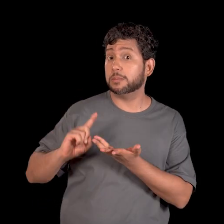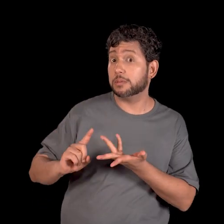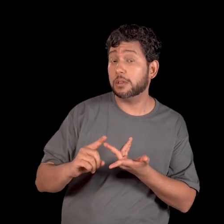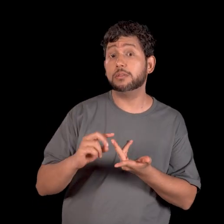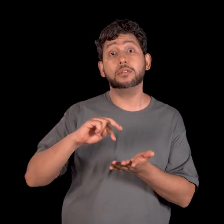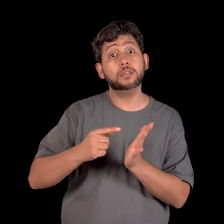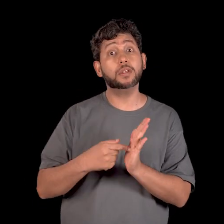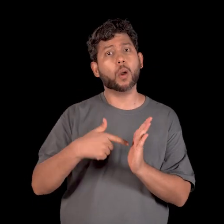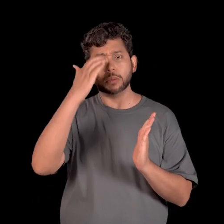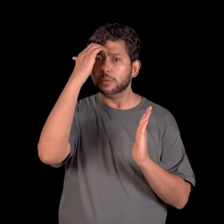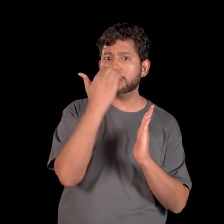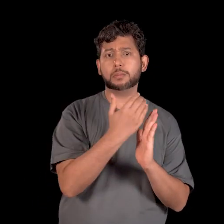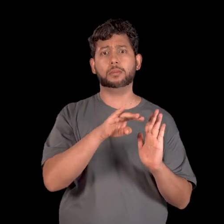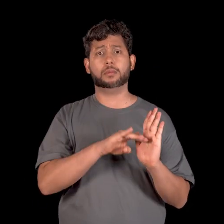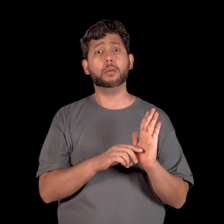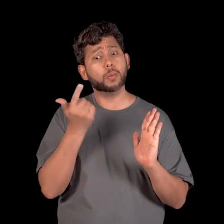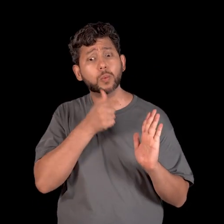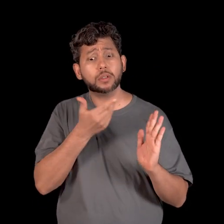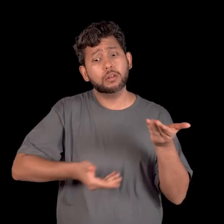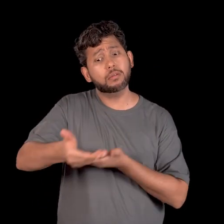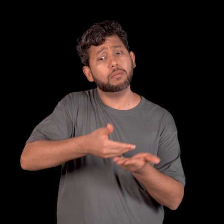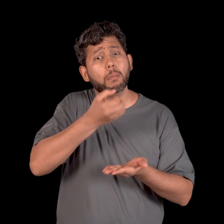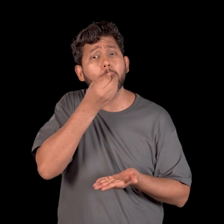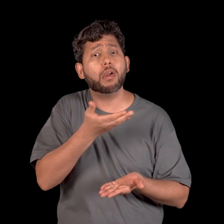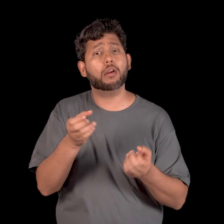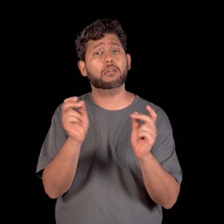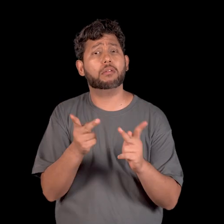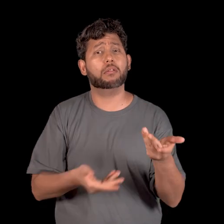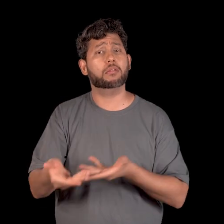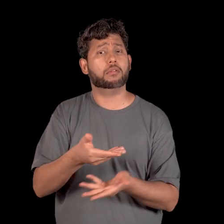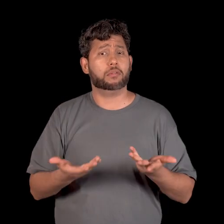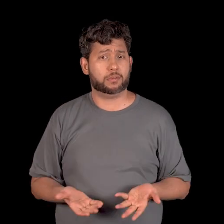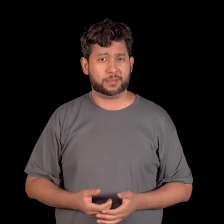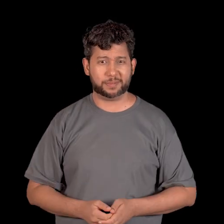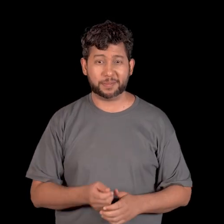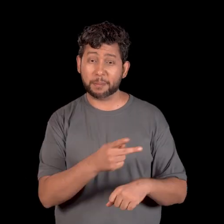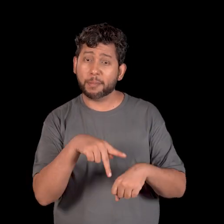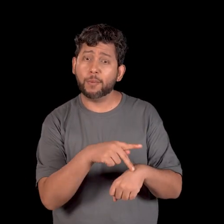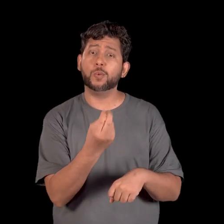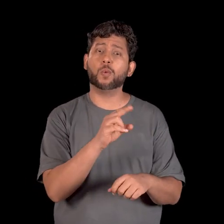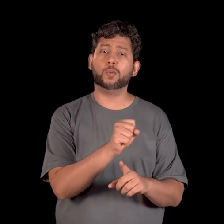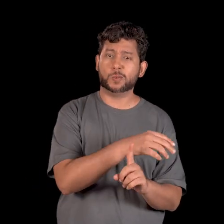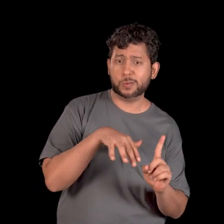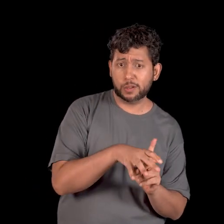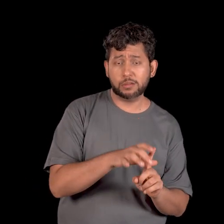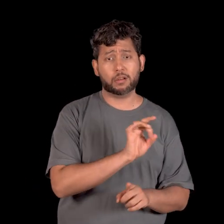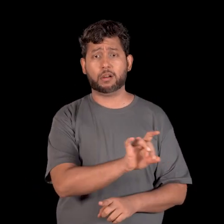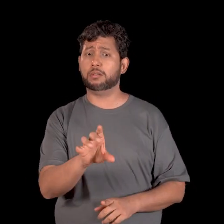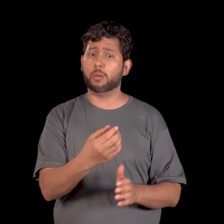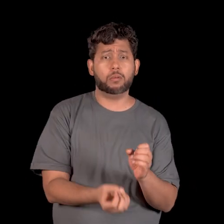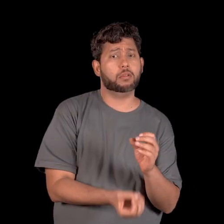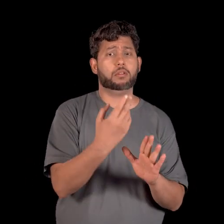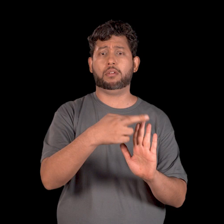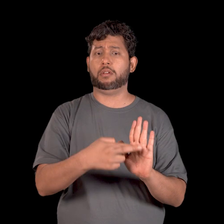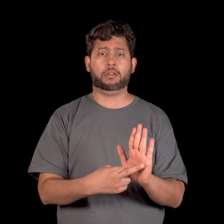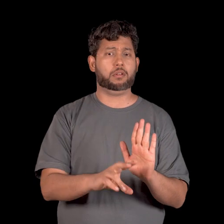que precisamos seguir para assegurar a boa convivência em nossos grupos, quaisquer que sejam estes. Cada país ou sociedade